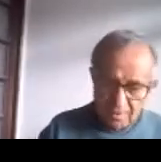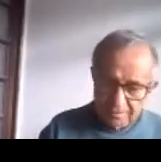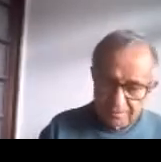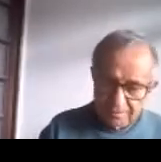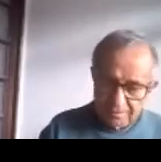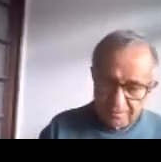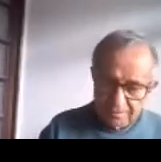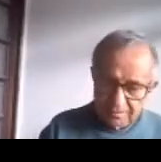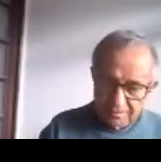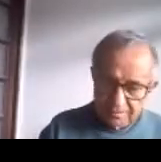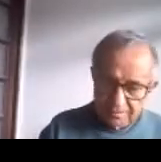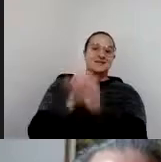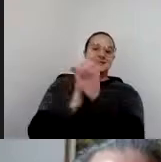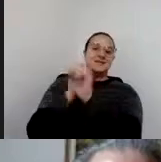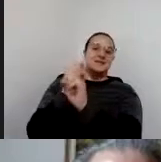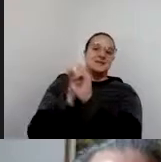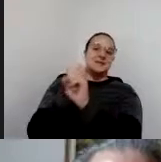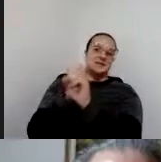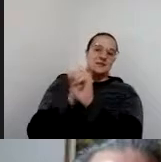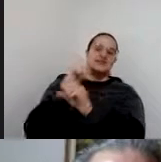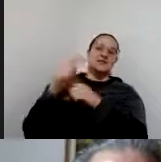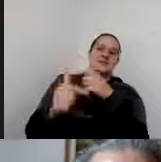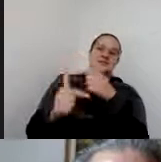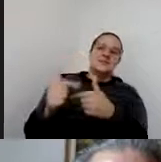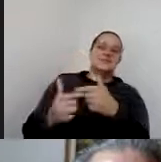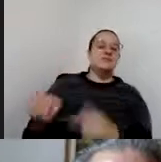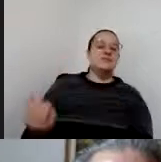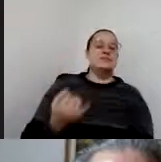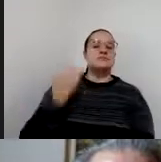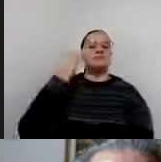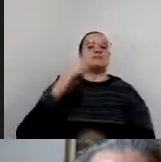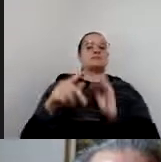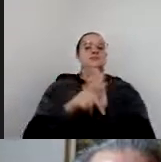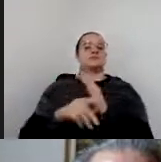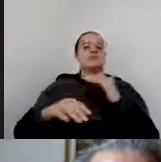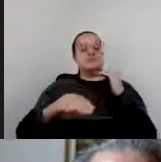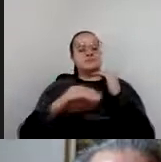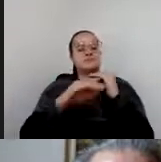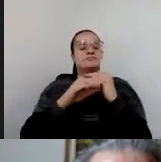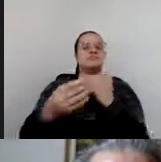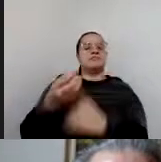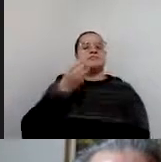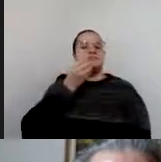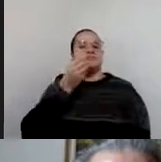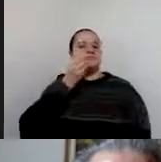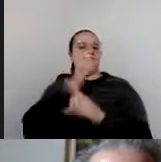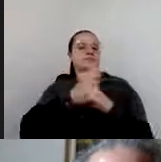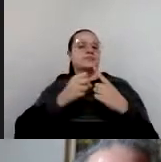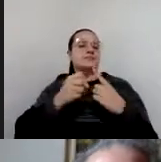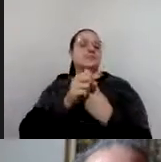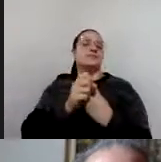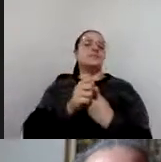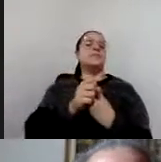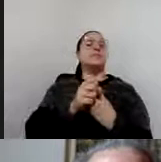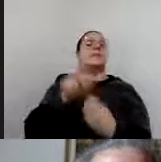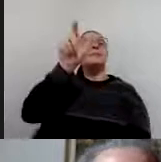trabalho tão fundamental para a igualdade de oportunidade, para a sociedade, para a valorização do